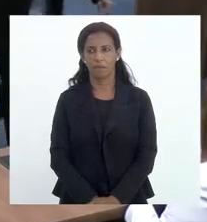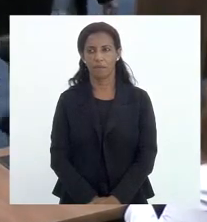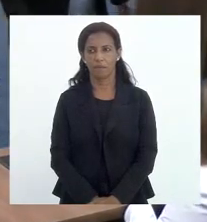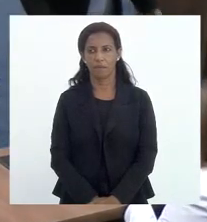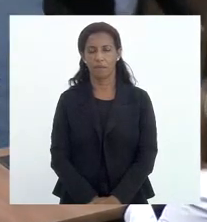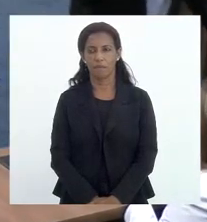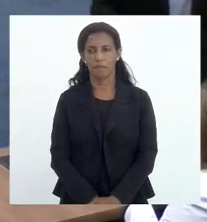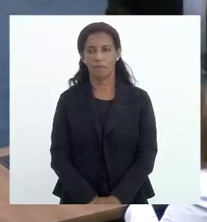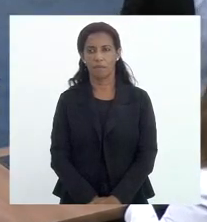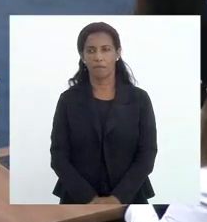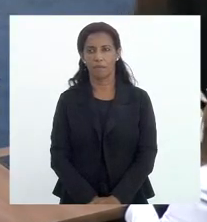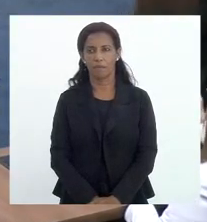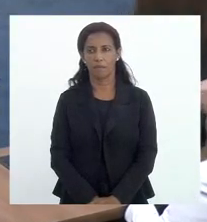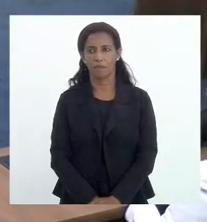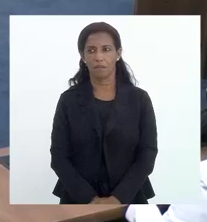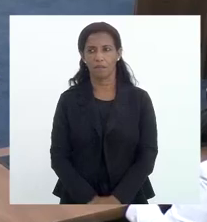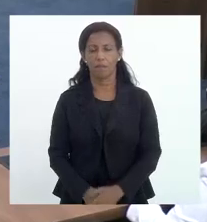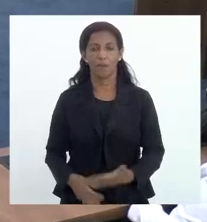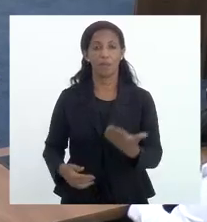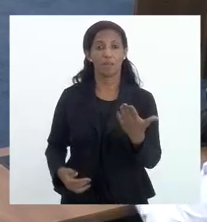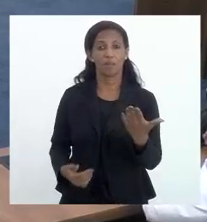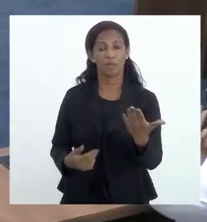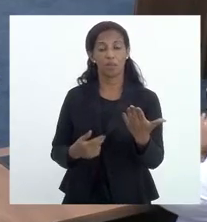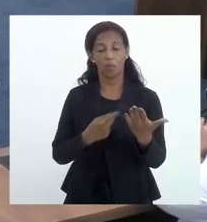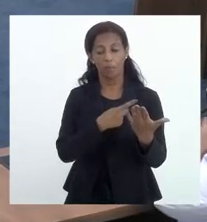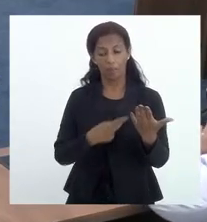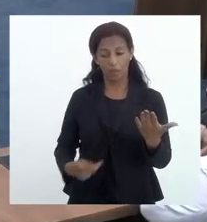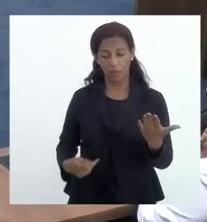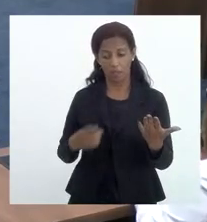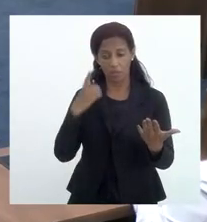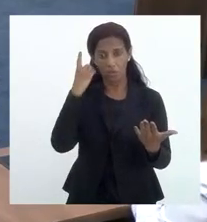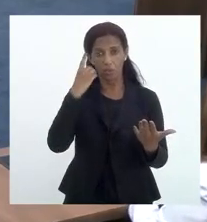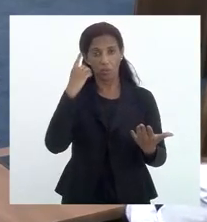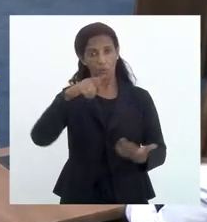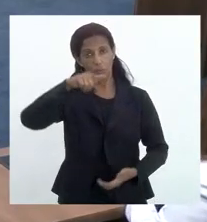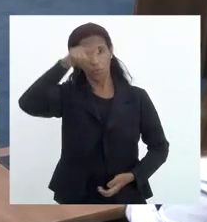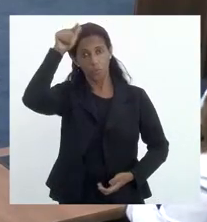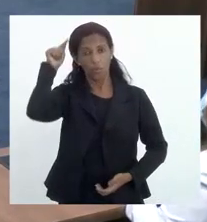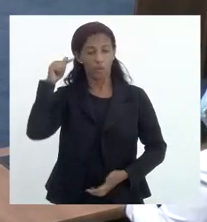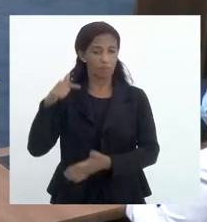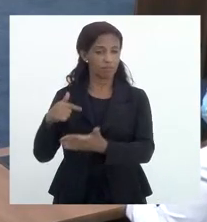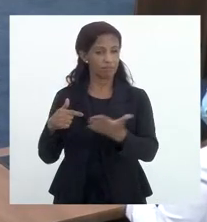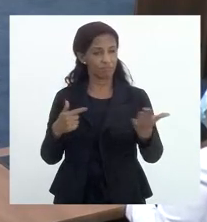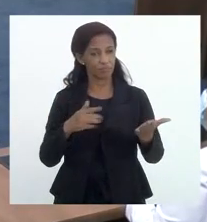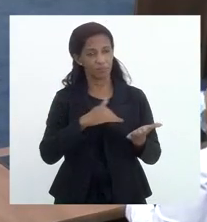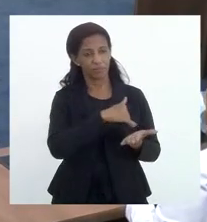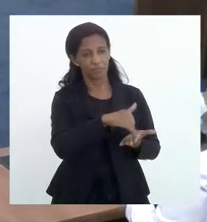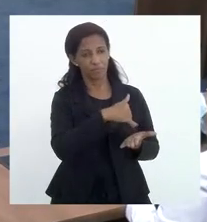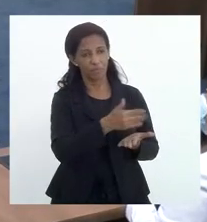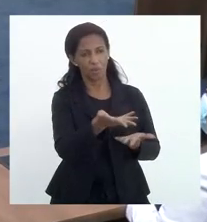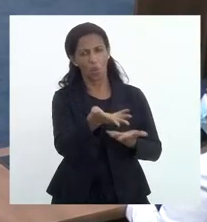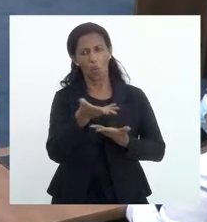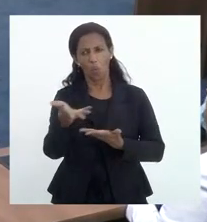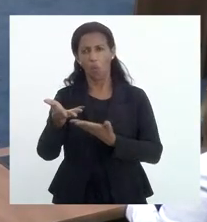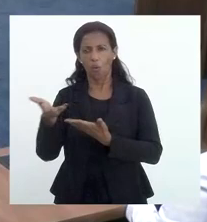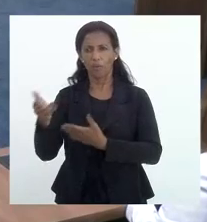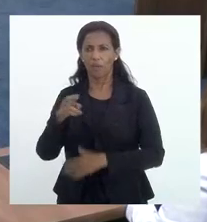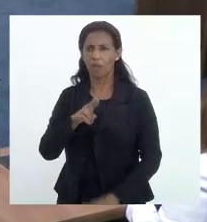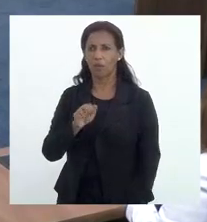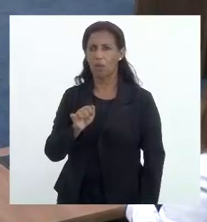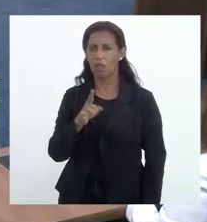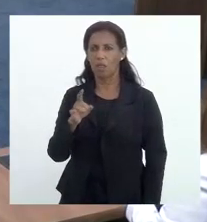Alô, senhor presidente, deputado Luiz Paulo, senhores secretários, convidados Nelson Rocha